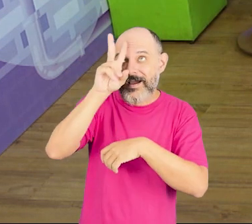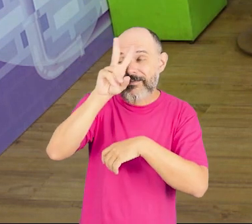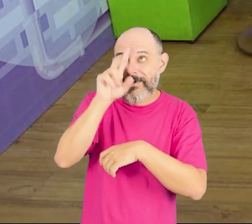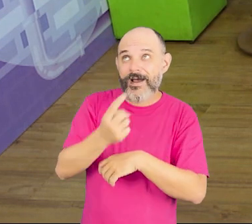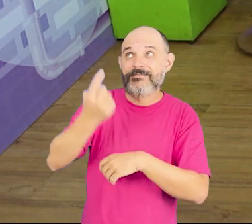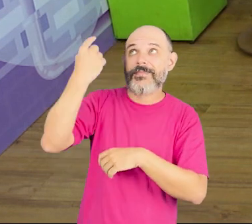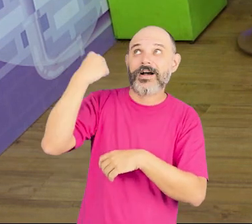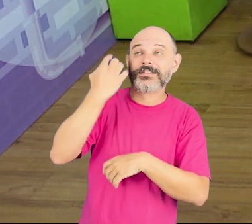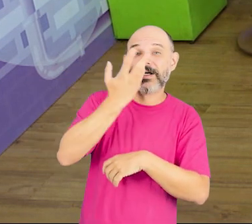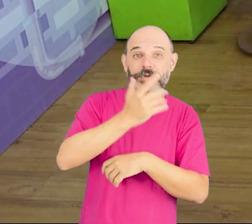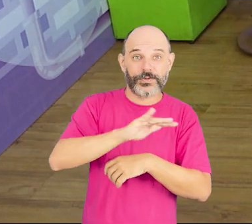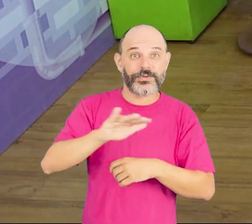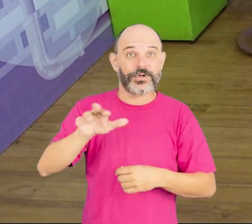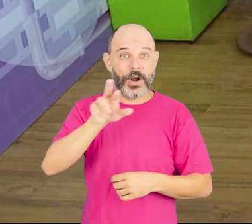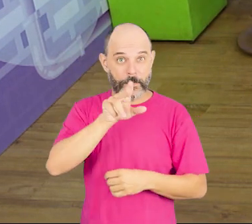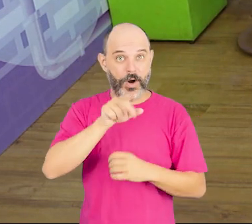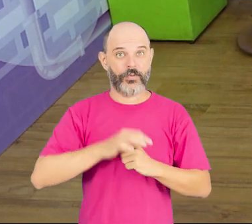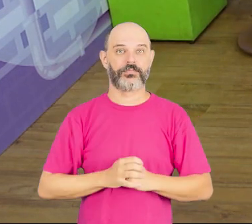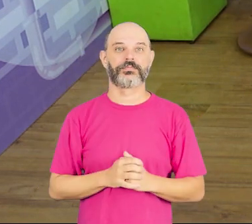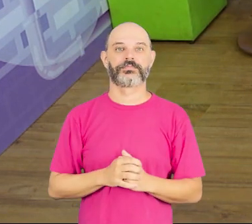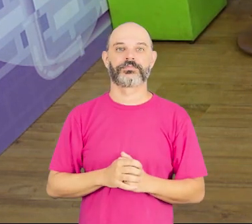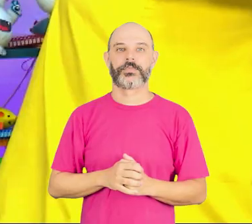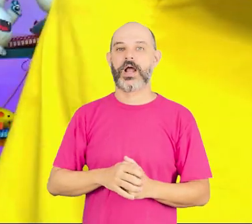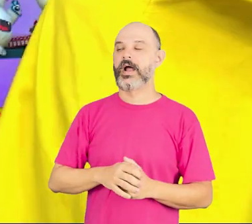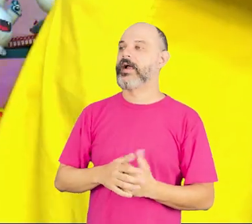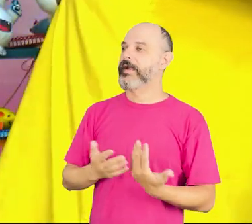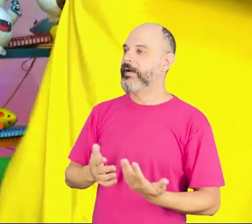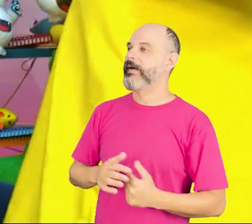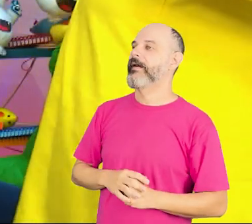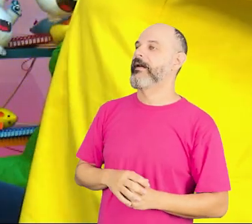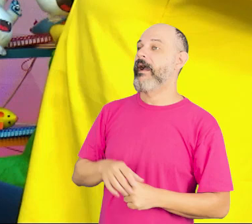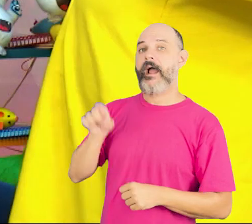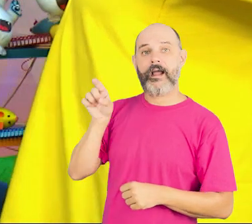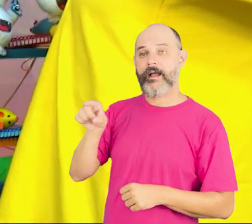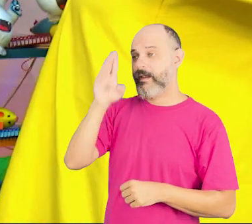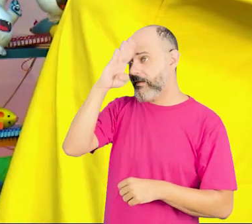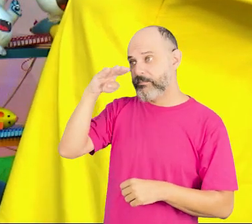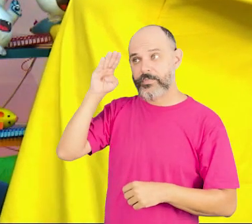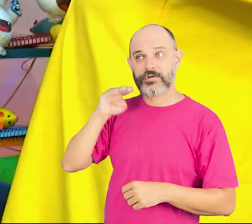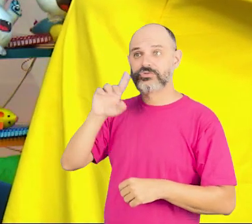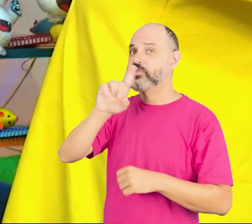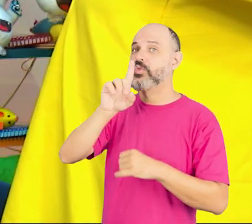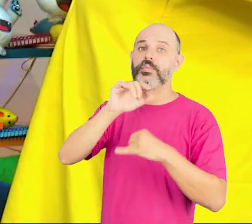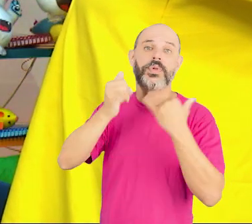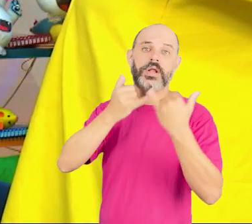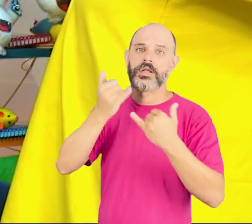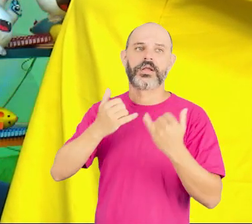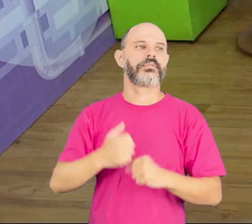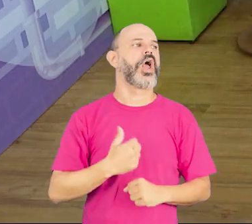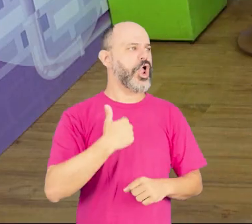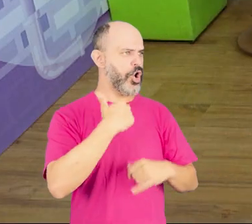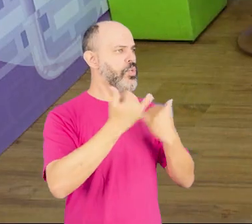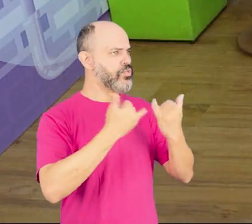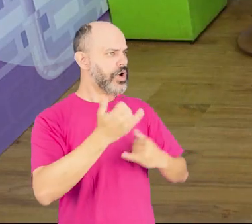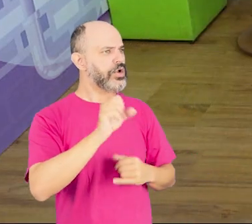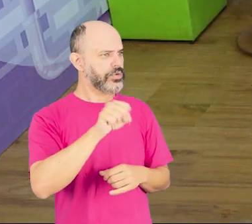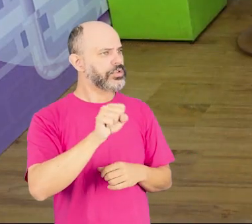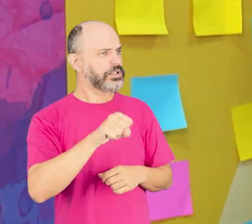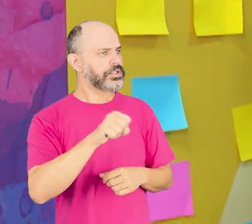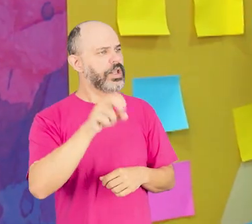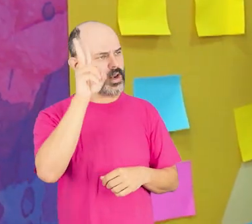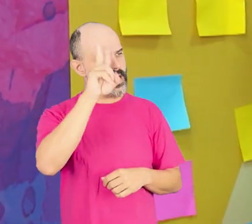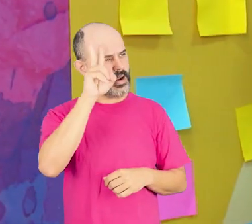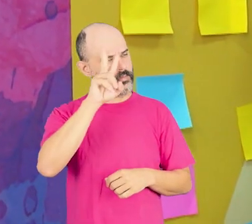para relembrar a sua infância com seus irmãos? Gláucia, a doutora Helga não brinca de pique-esconde. Brinco